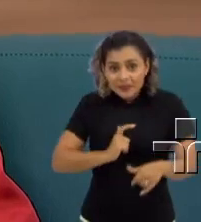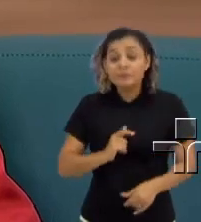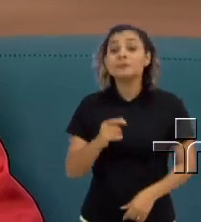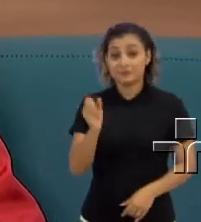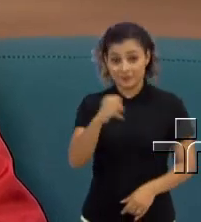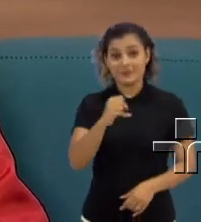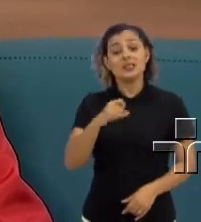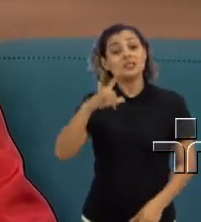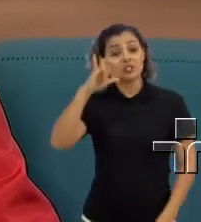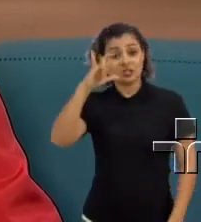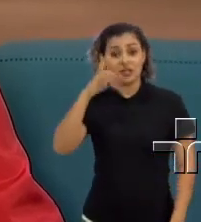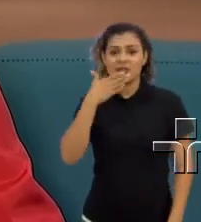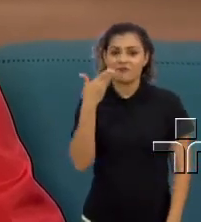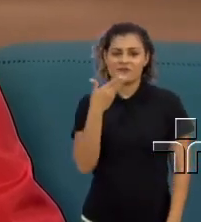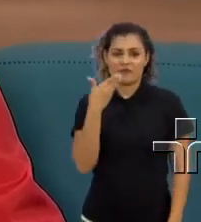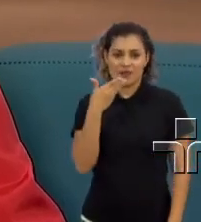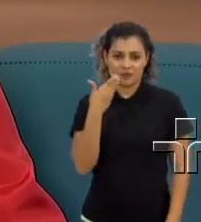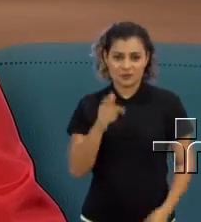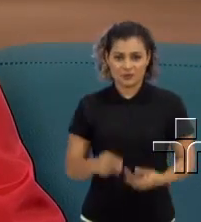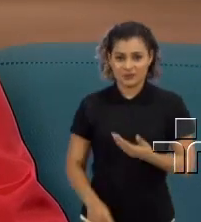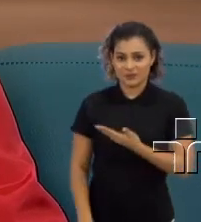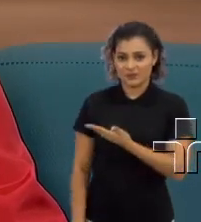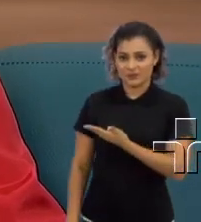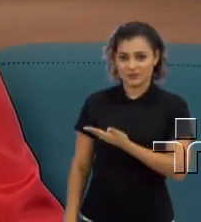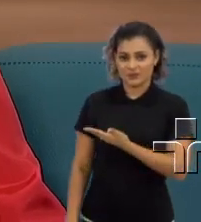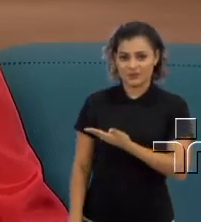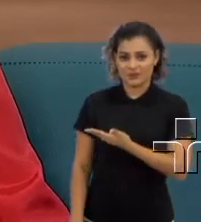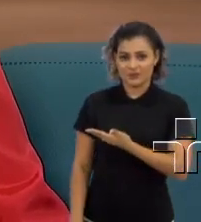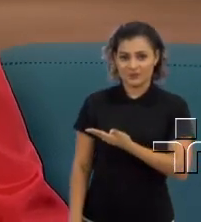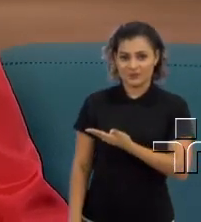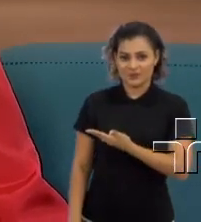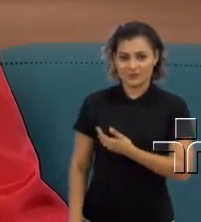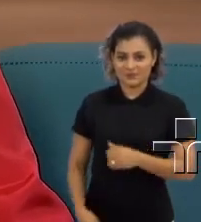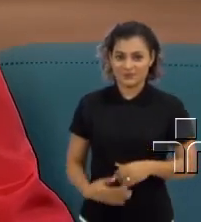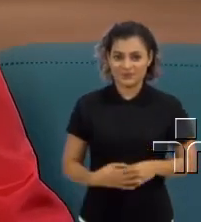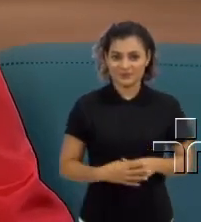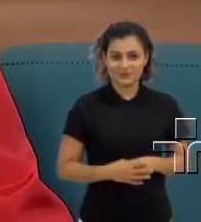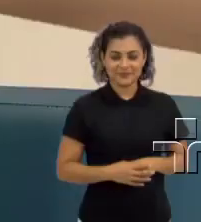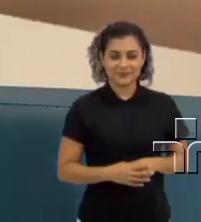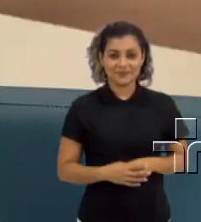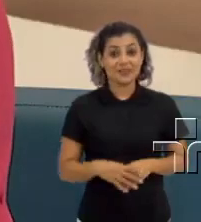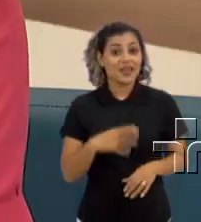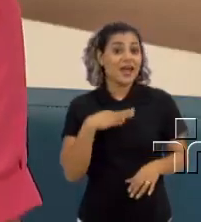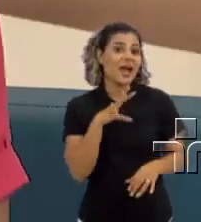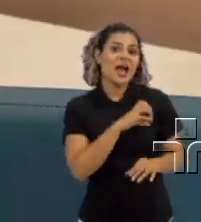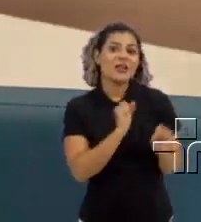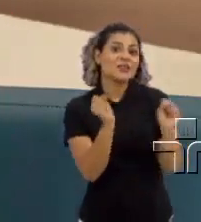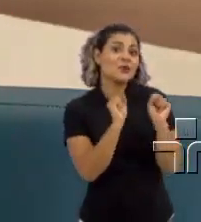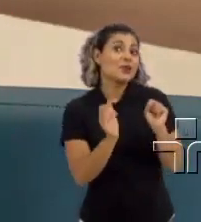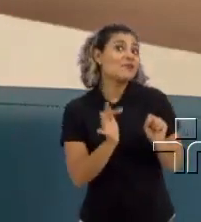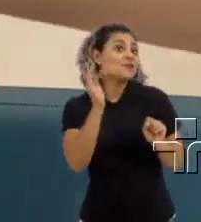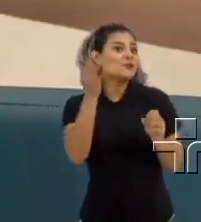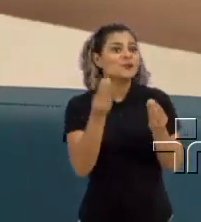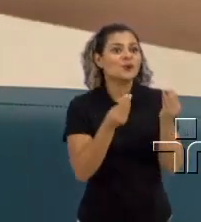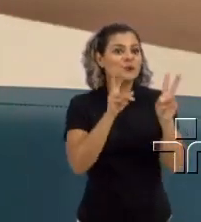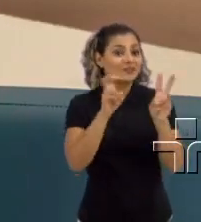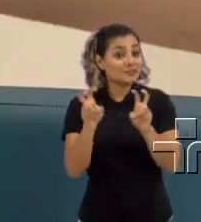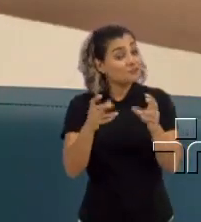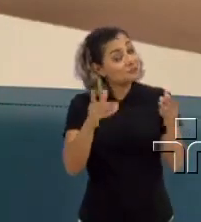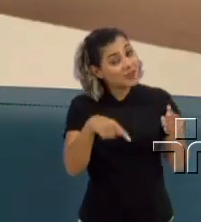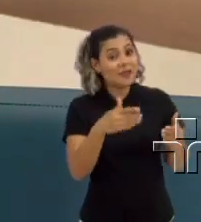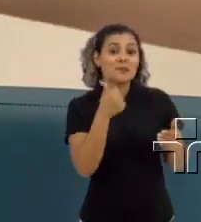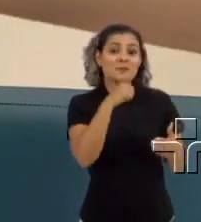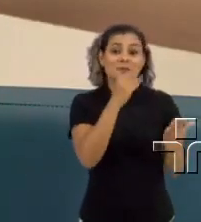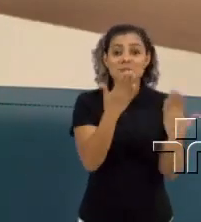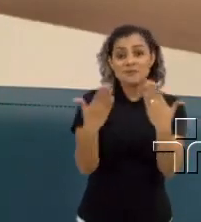deixar o Instagram, que é o mais fácil, que é @beia. Tá legal. Obrigada. Adorei falar sobre o futuro aqui. Este é o Papo de Mãe,